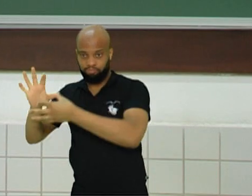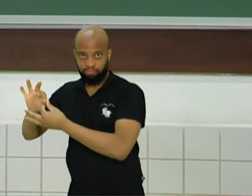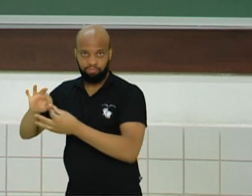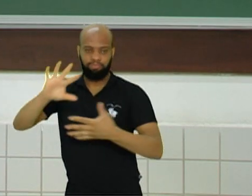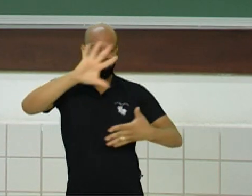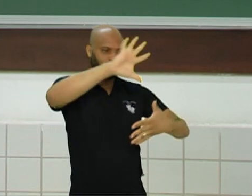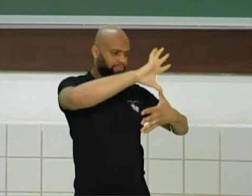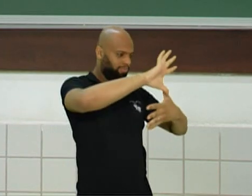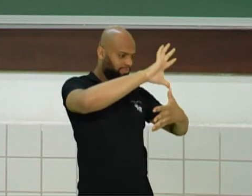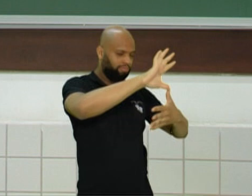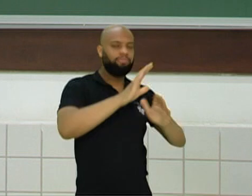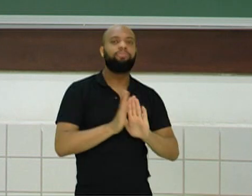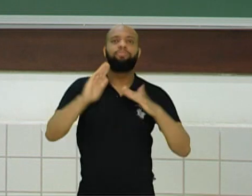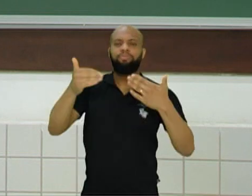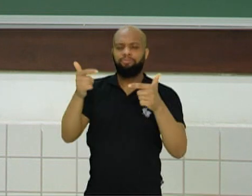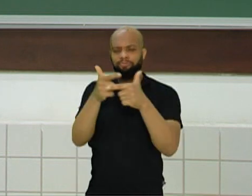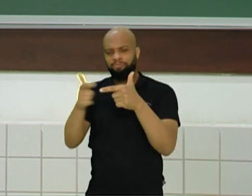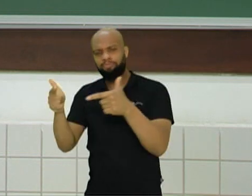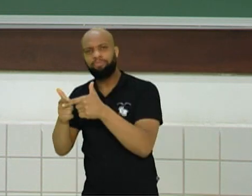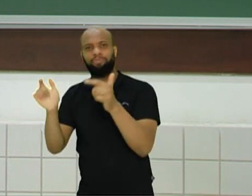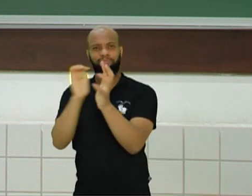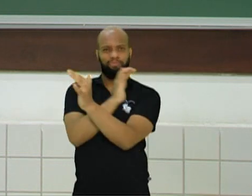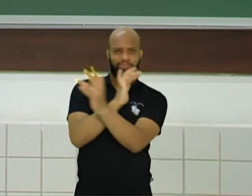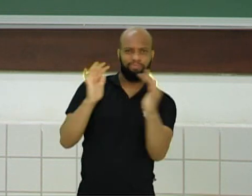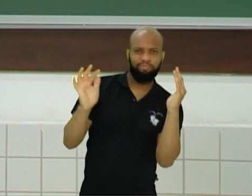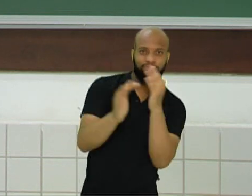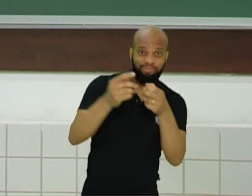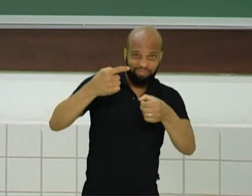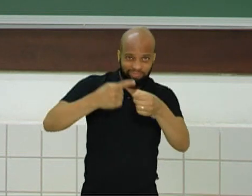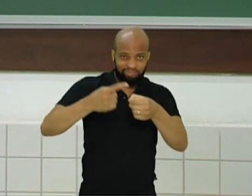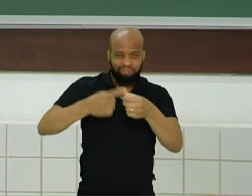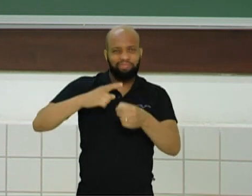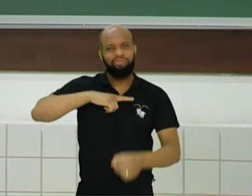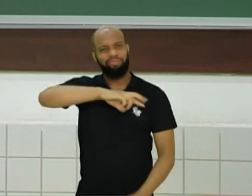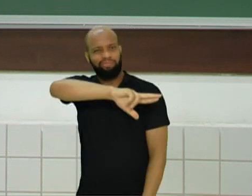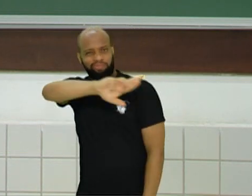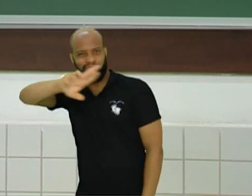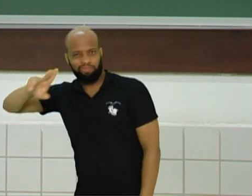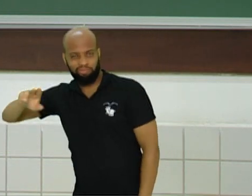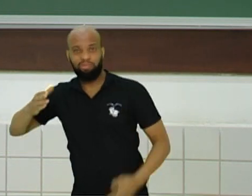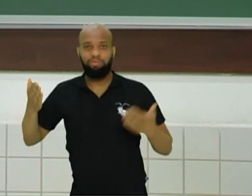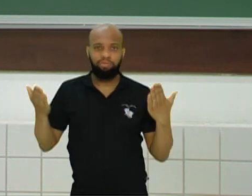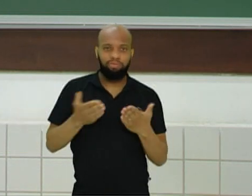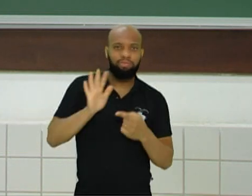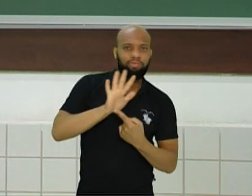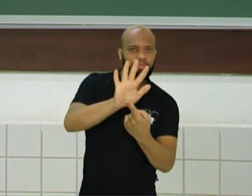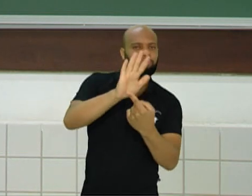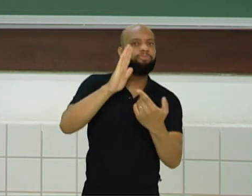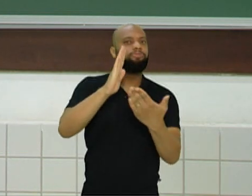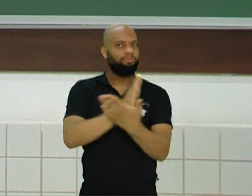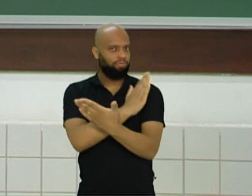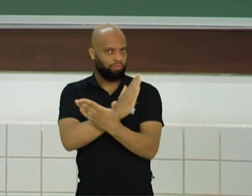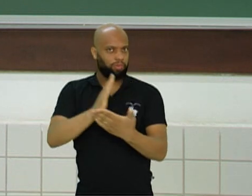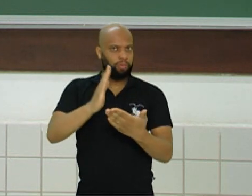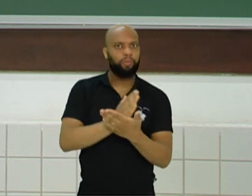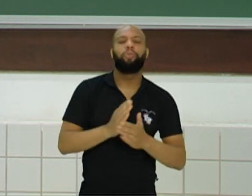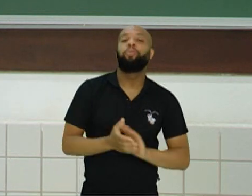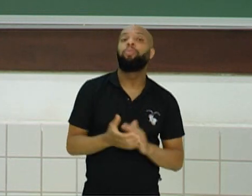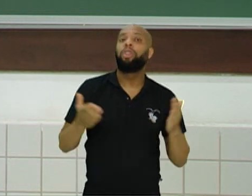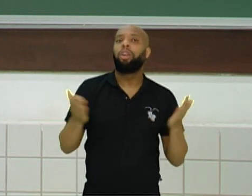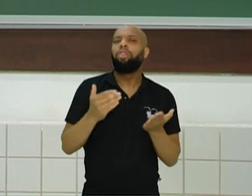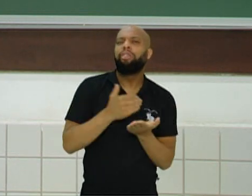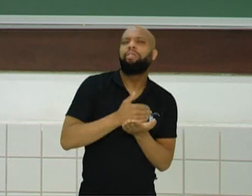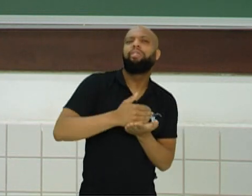problemas urbanos, eles são bastante amplos. Então, nós vamos citar apenas alguns. E para a gente começar,